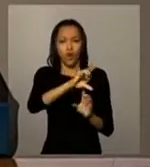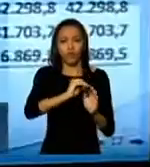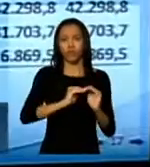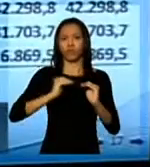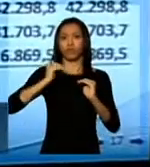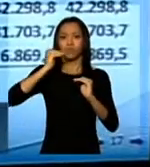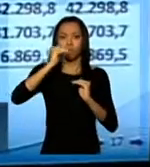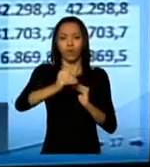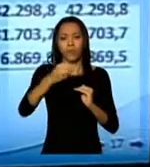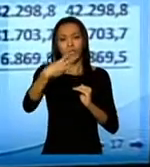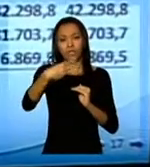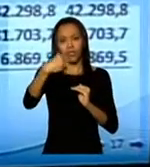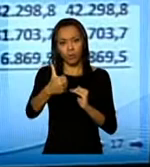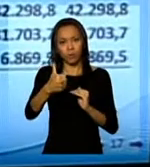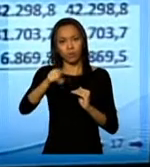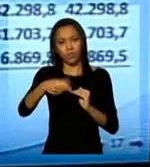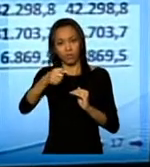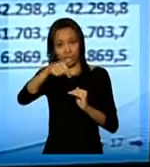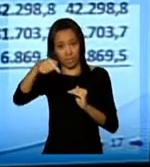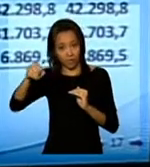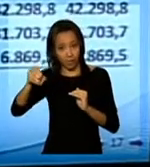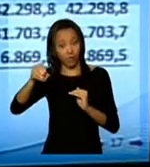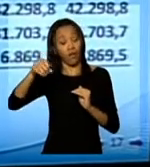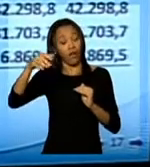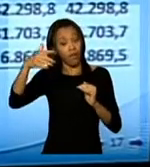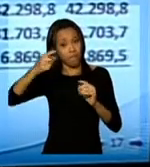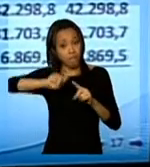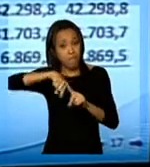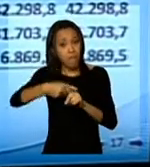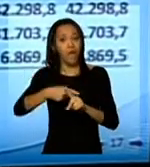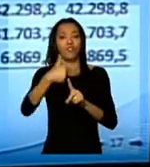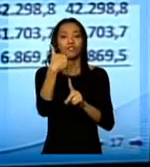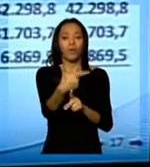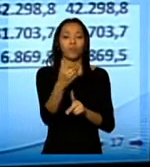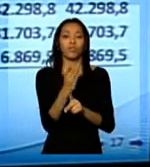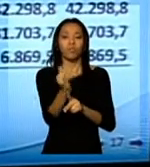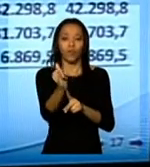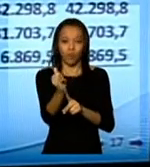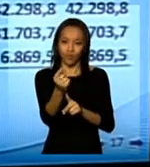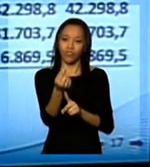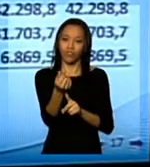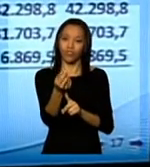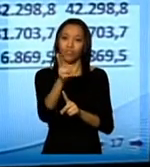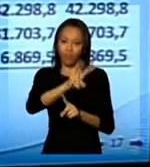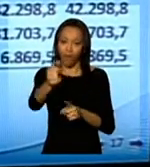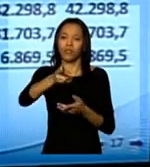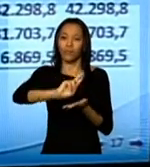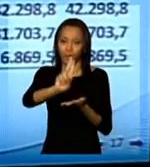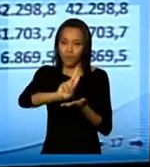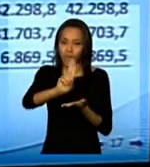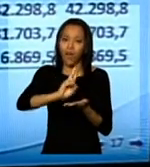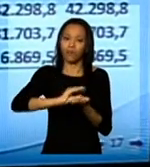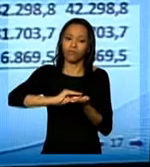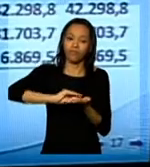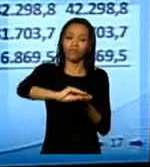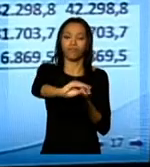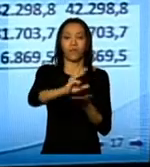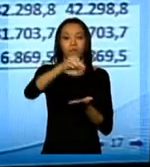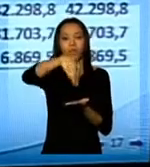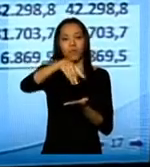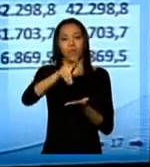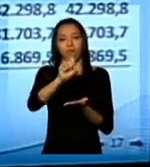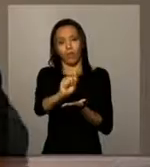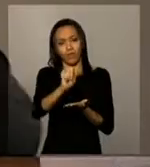para 31.700, são mais 2 bilhões de reais à disposição do MDS para